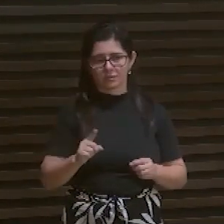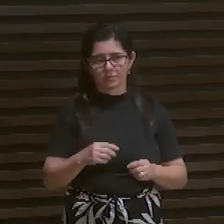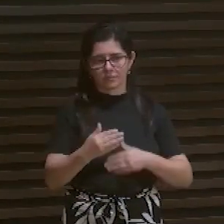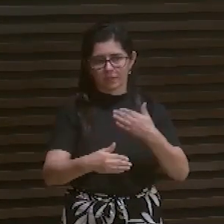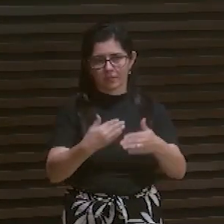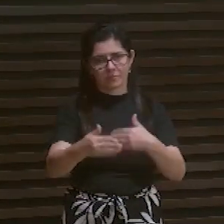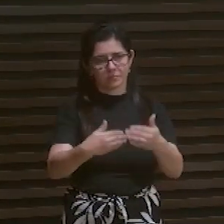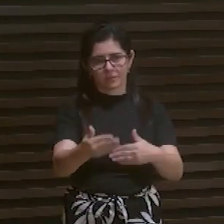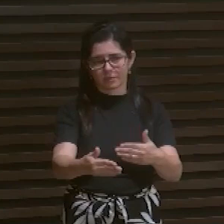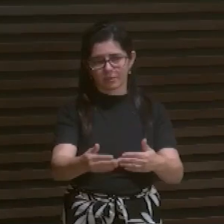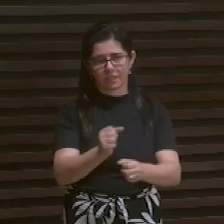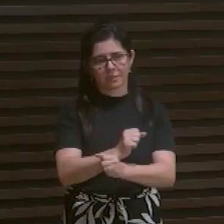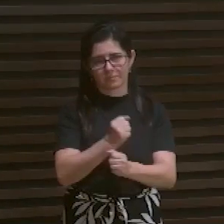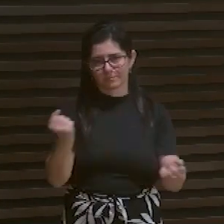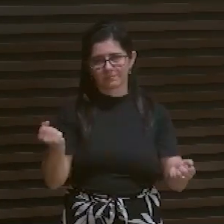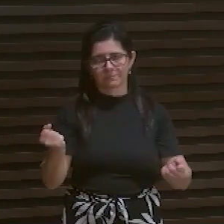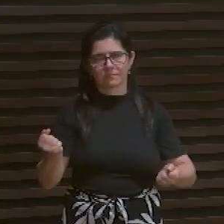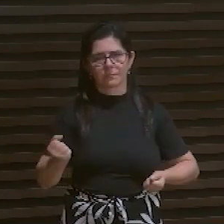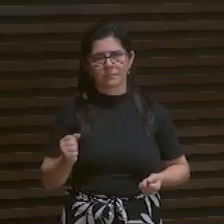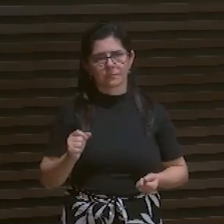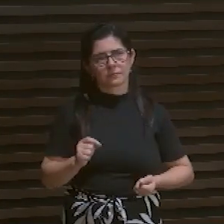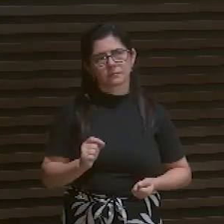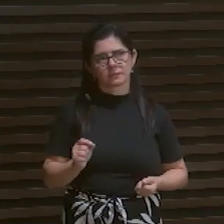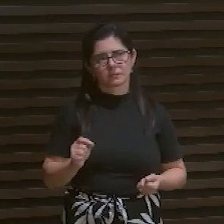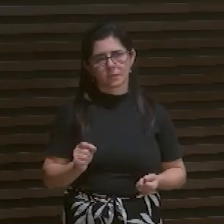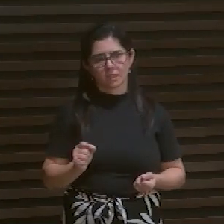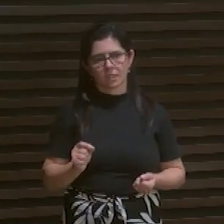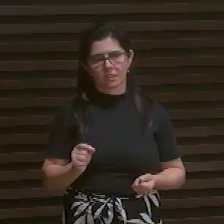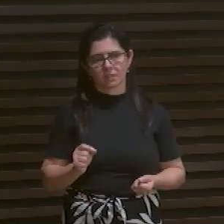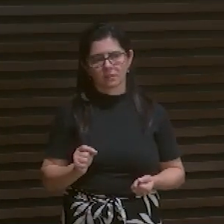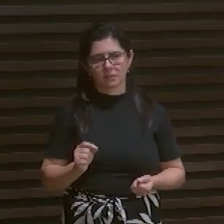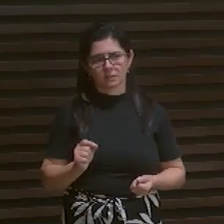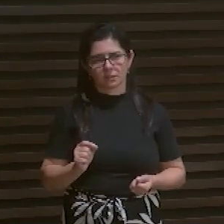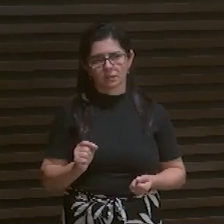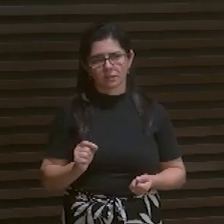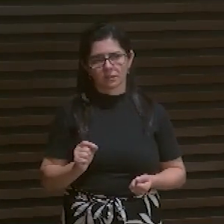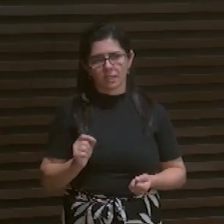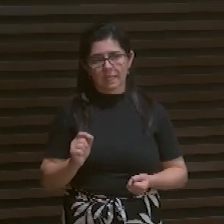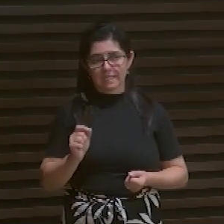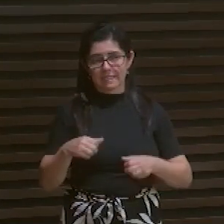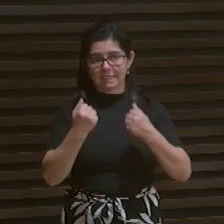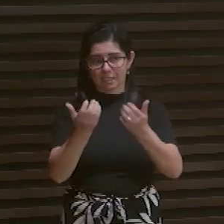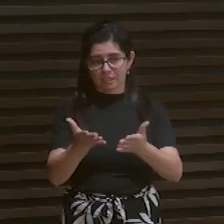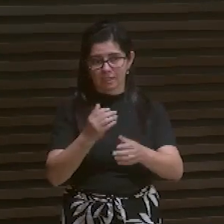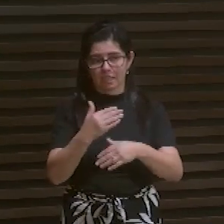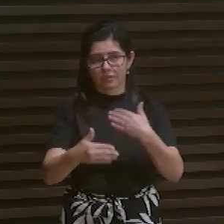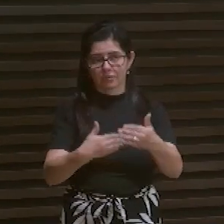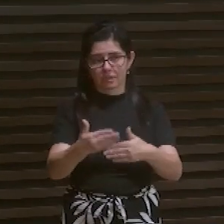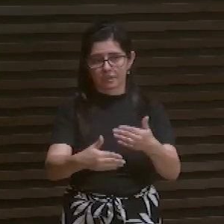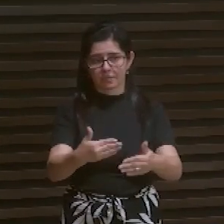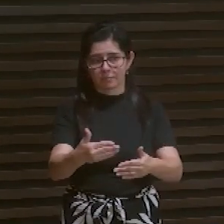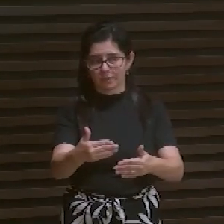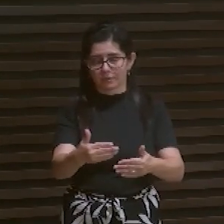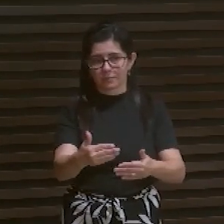avança. Quem dá o crescimento da igreja, seja em doutrina, em maturidade espiritual, seja em número de